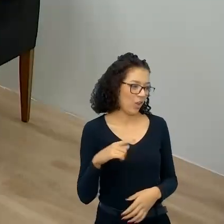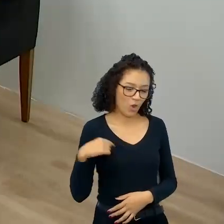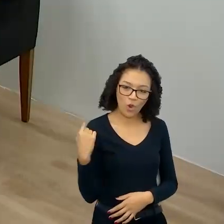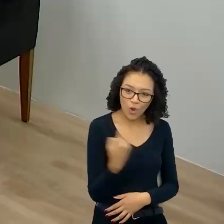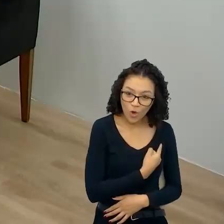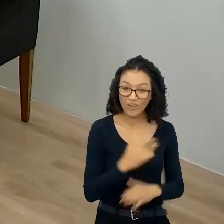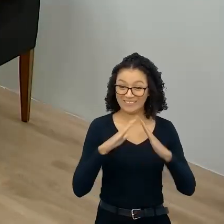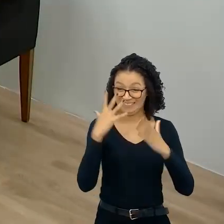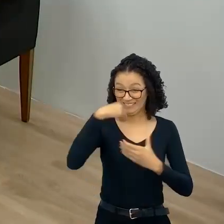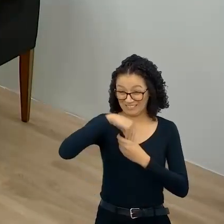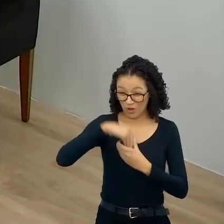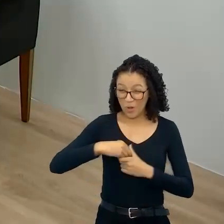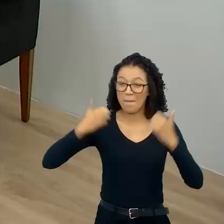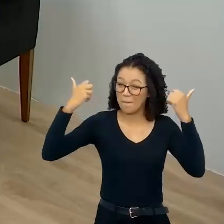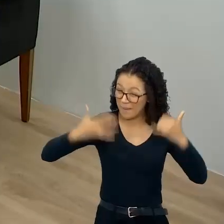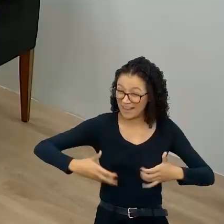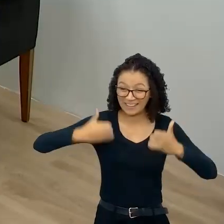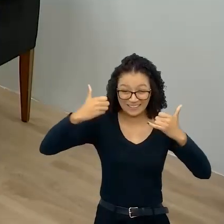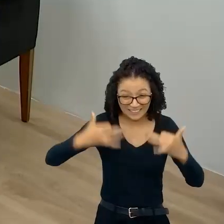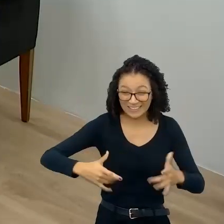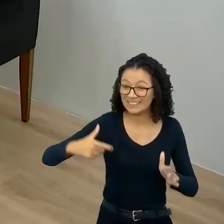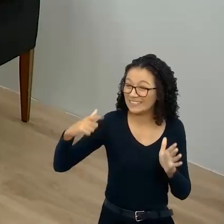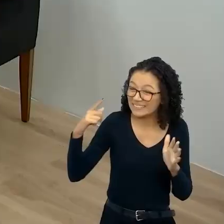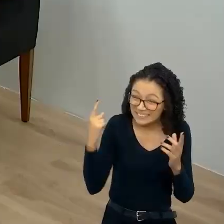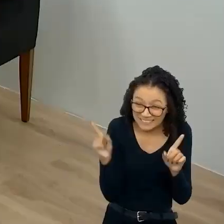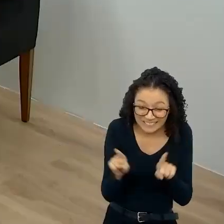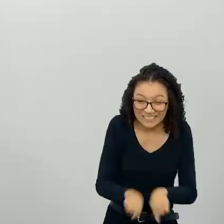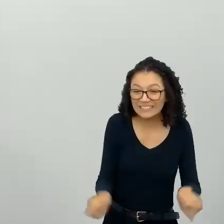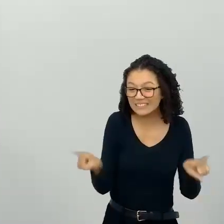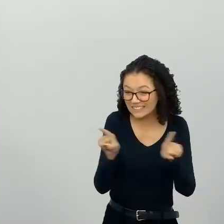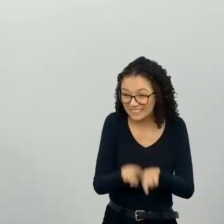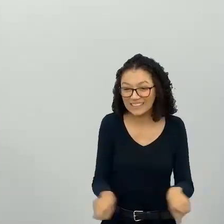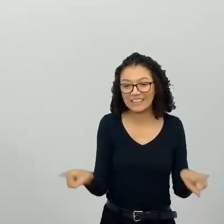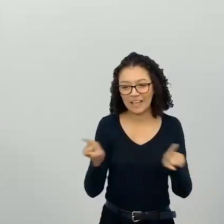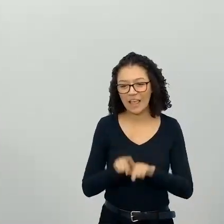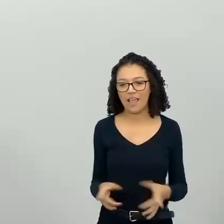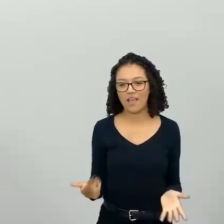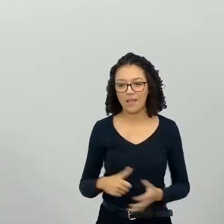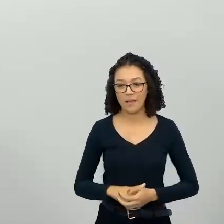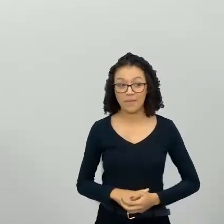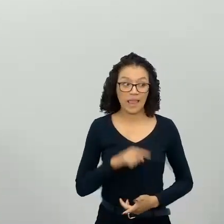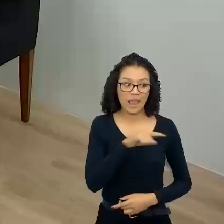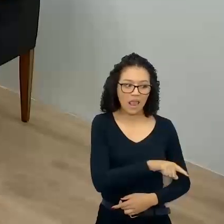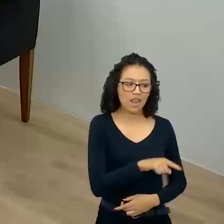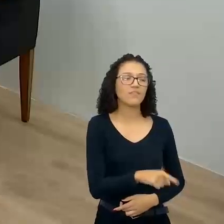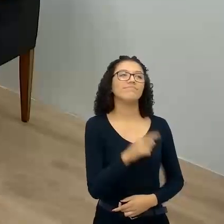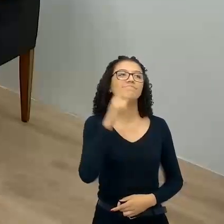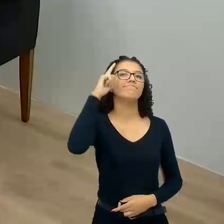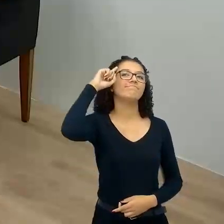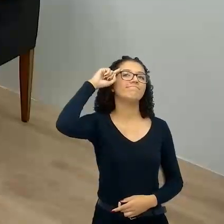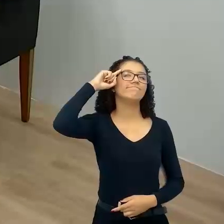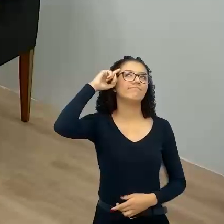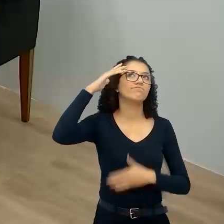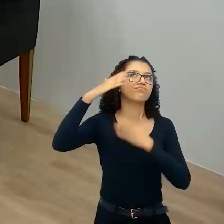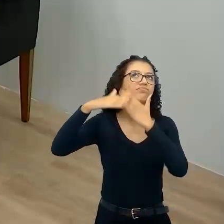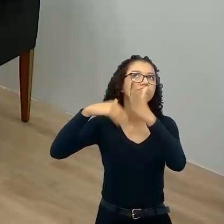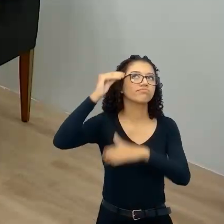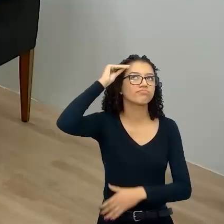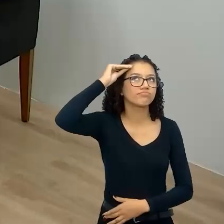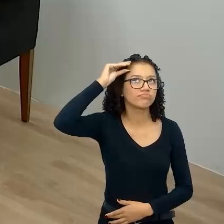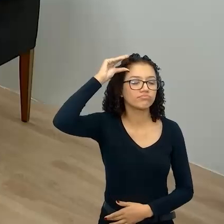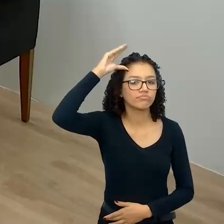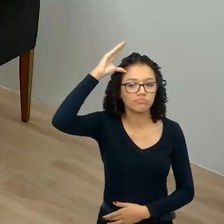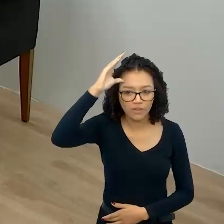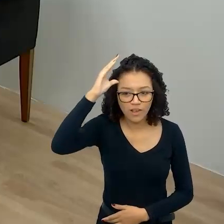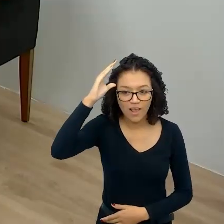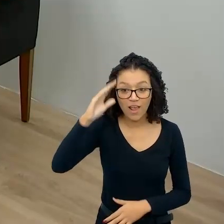percurso escolar, ele começa a agir de outra forma, né? A ter um outro olhar. Correto. Já nos anos iniciais, né, você